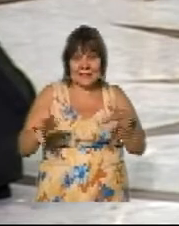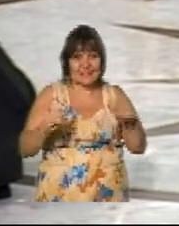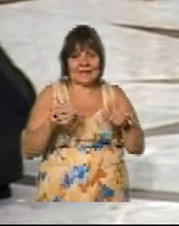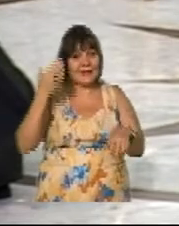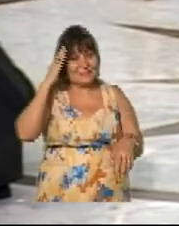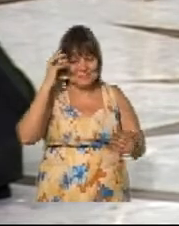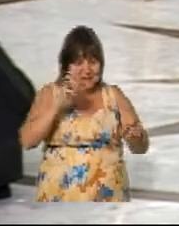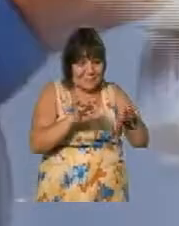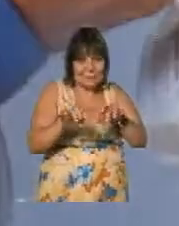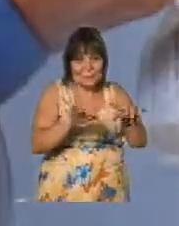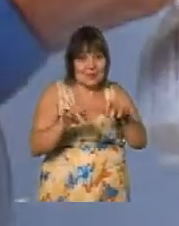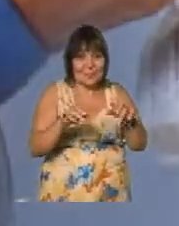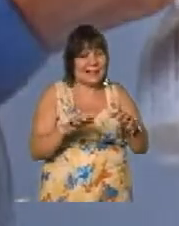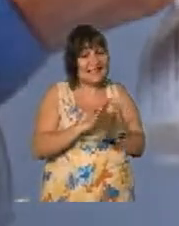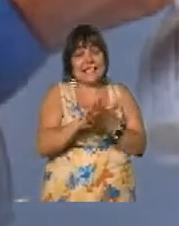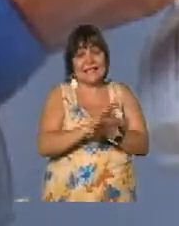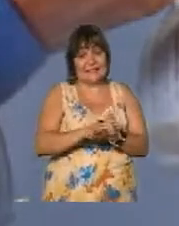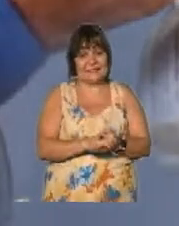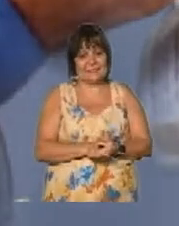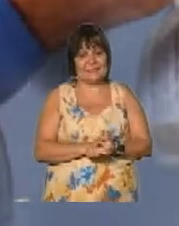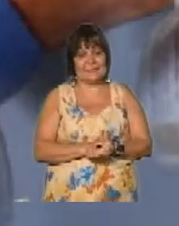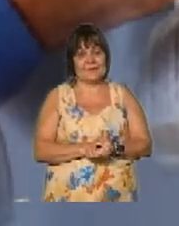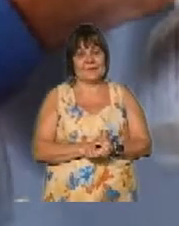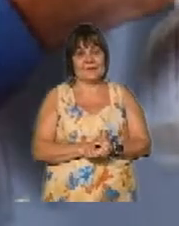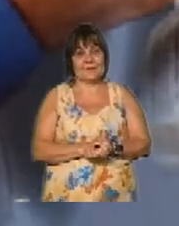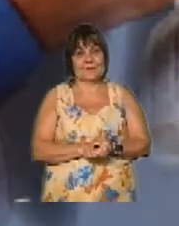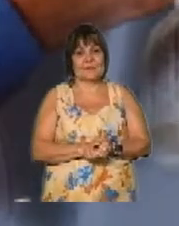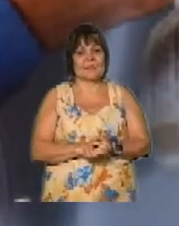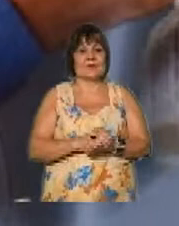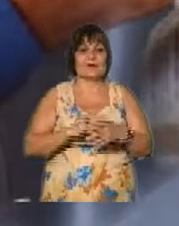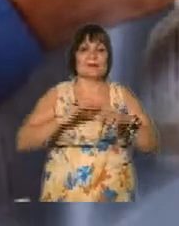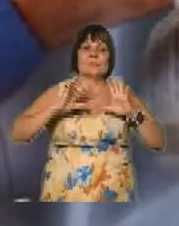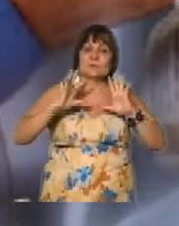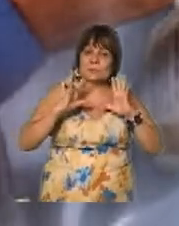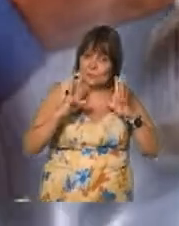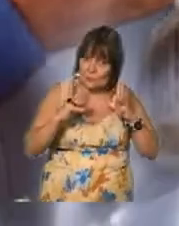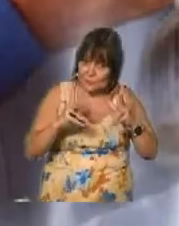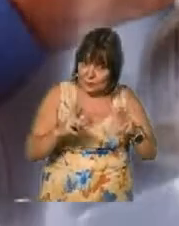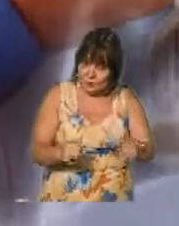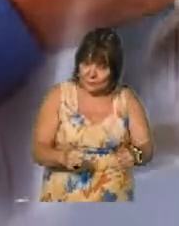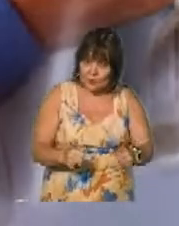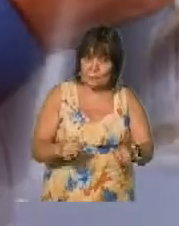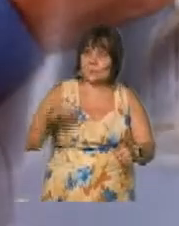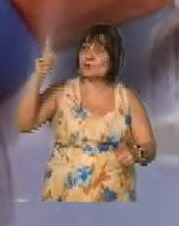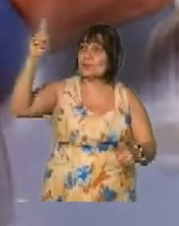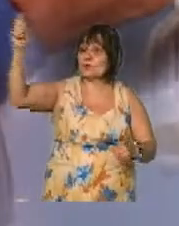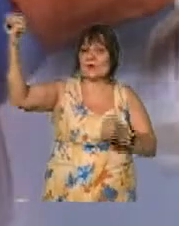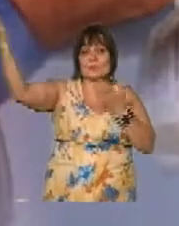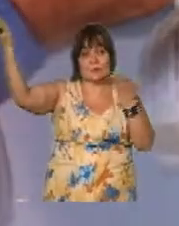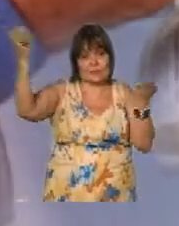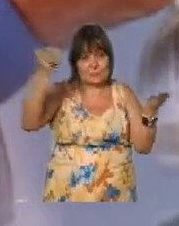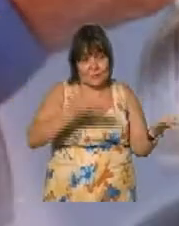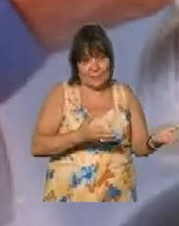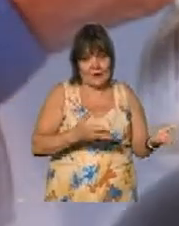5, 18 a 20. Ora, tudo provém de Deus, que nos